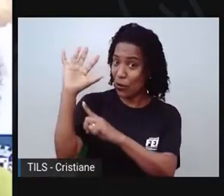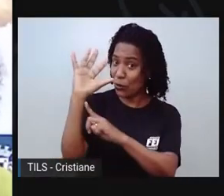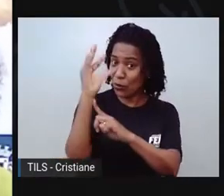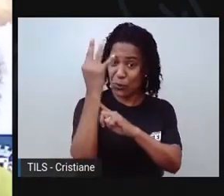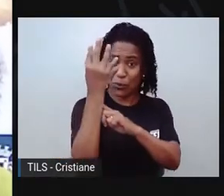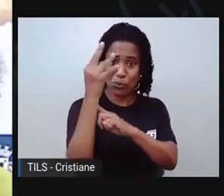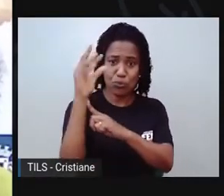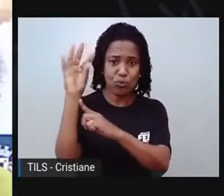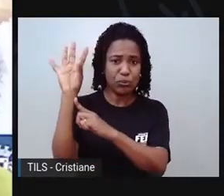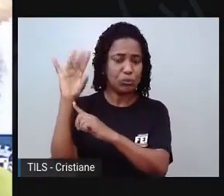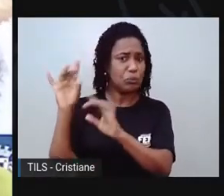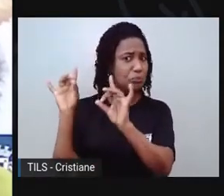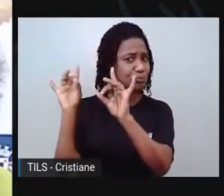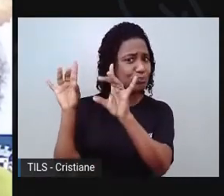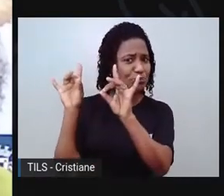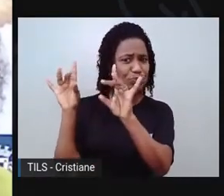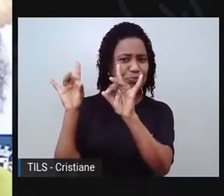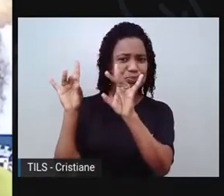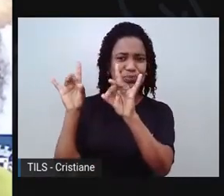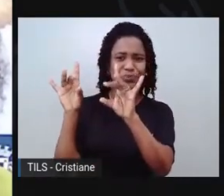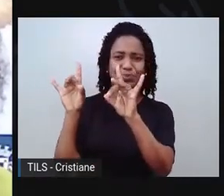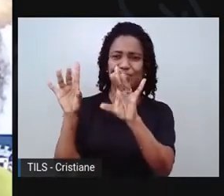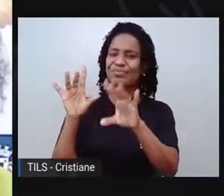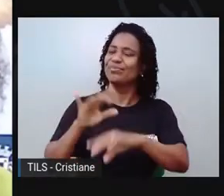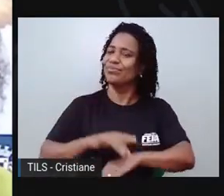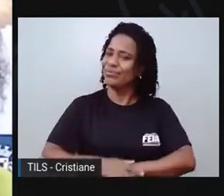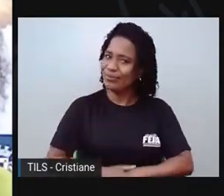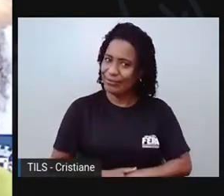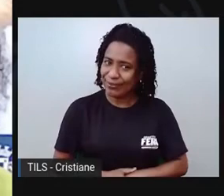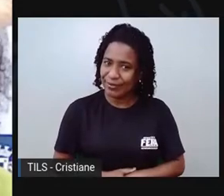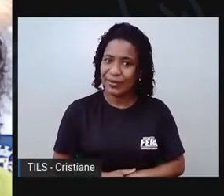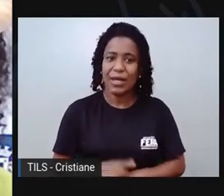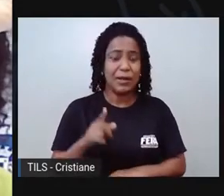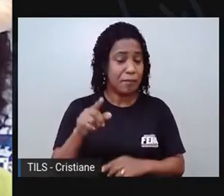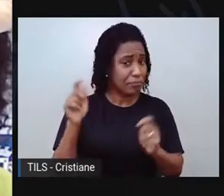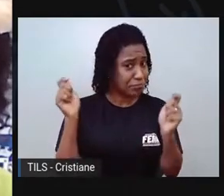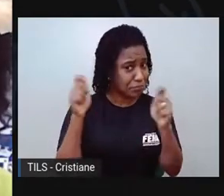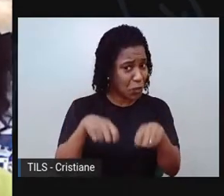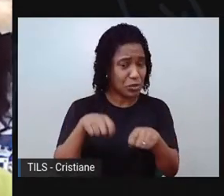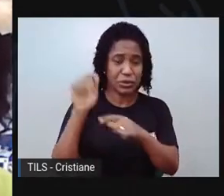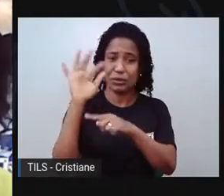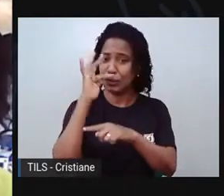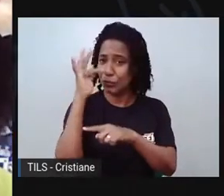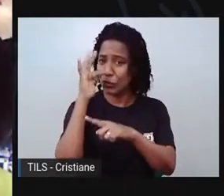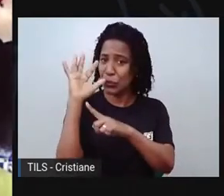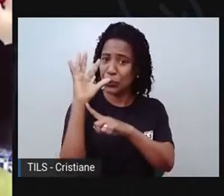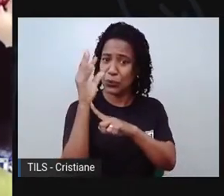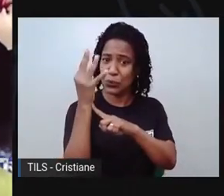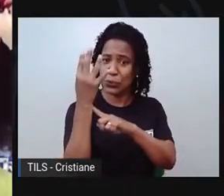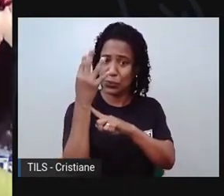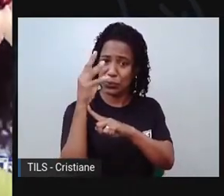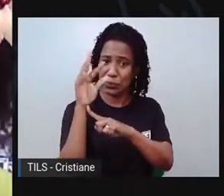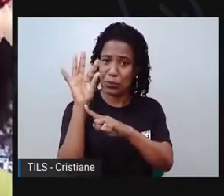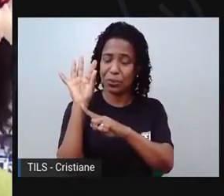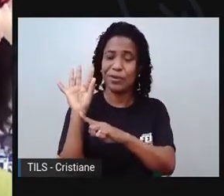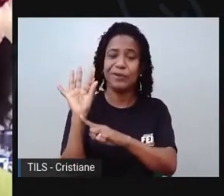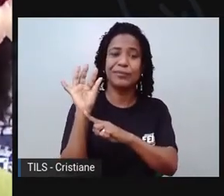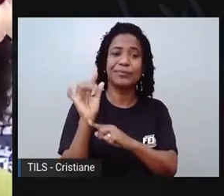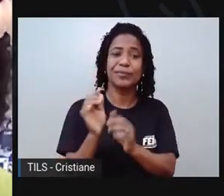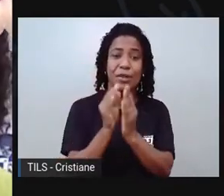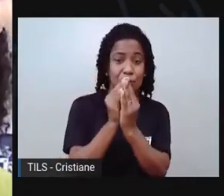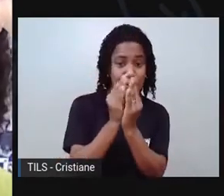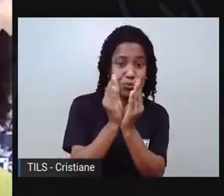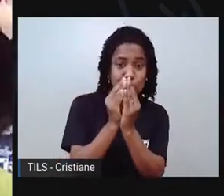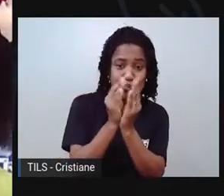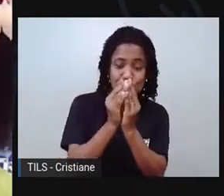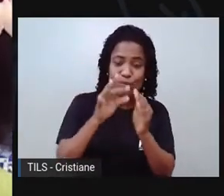É. Nossa, faz tanta coisa com ela. Vocês não têm noção. Ela tem uma sementinha